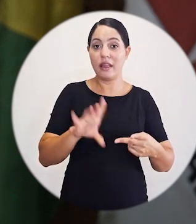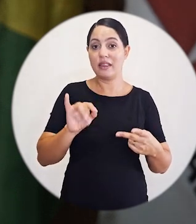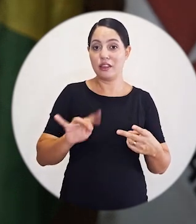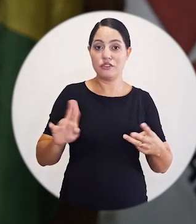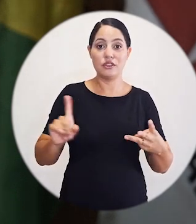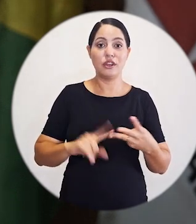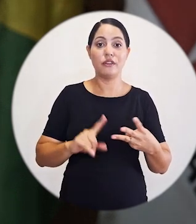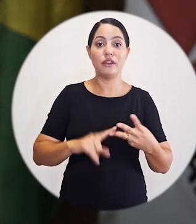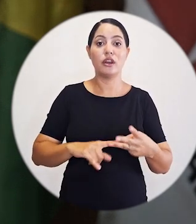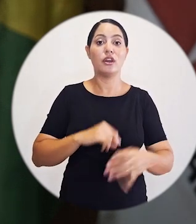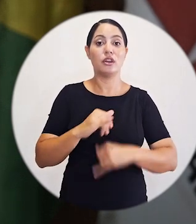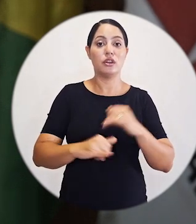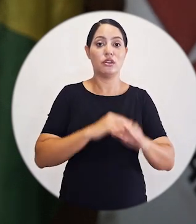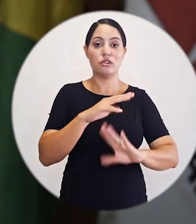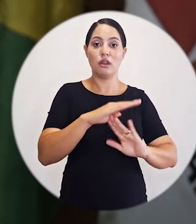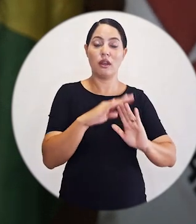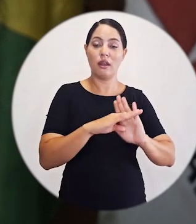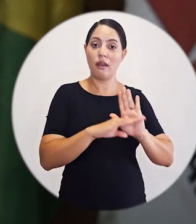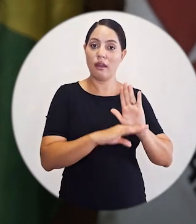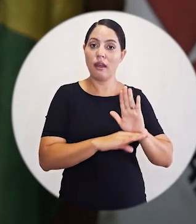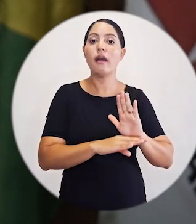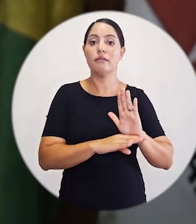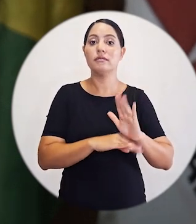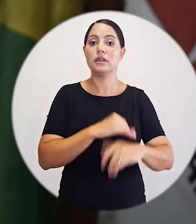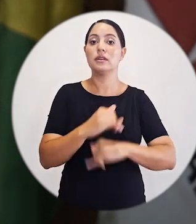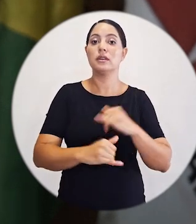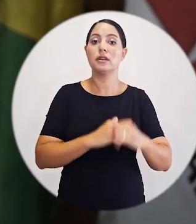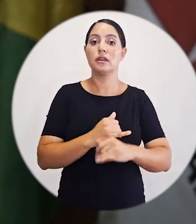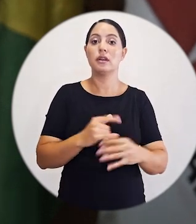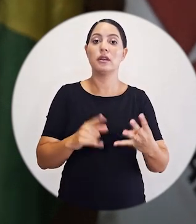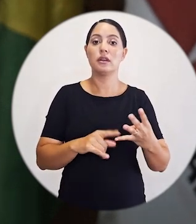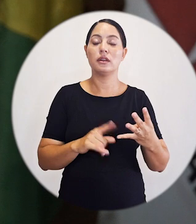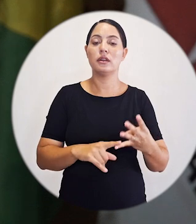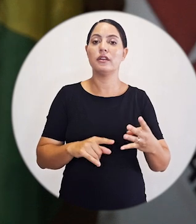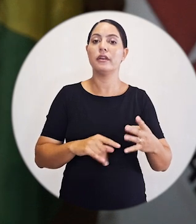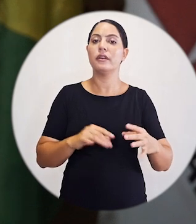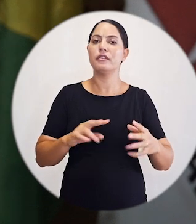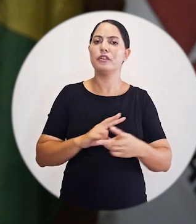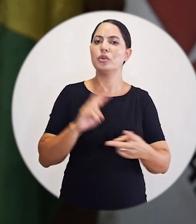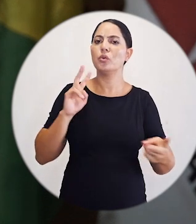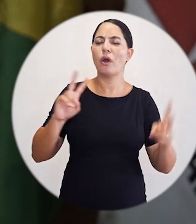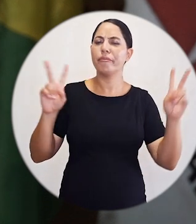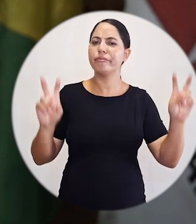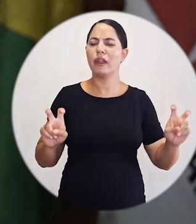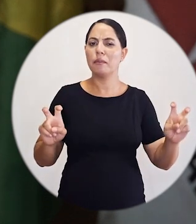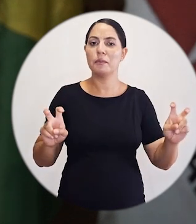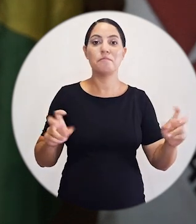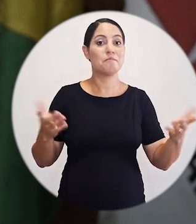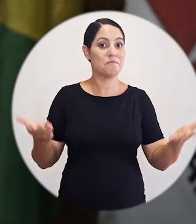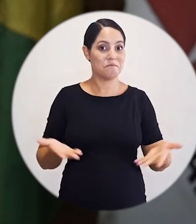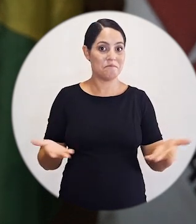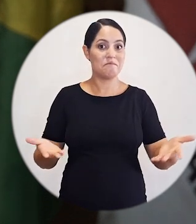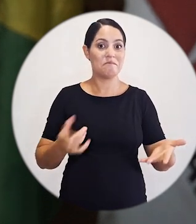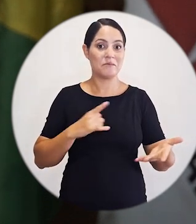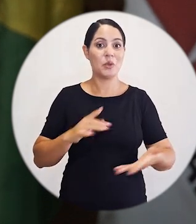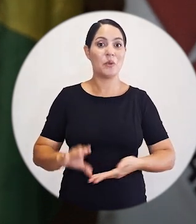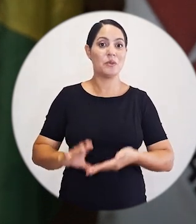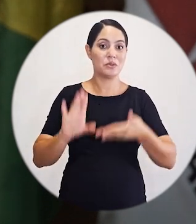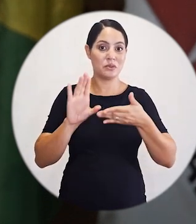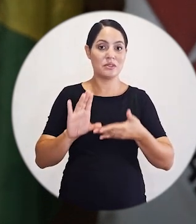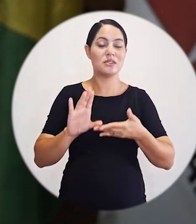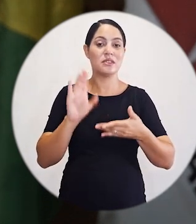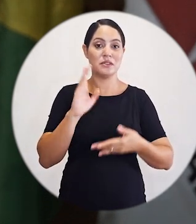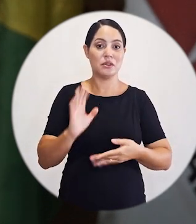Diário de Justiça Eletrônico Nacional e plenário virtual foram os assuntos tratados pelo presidente da OAB Nacional com o presidente do